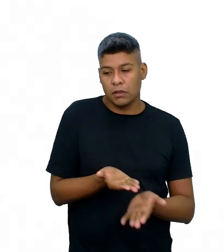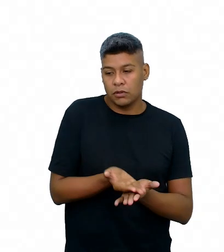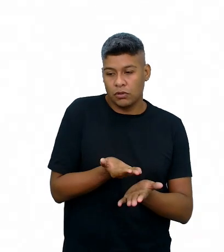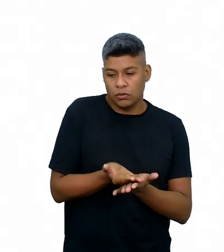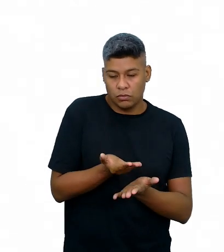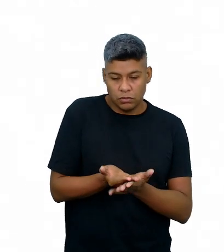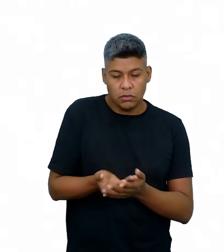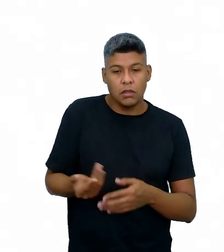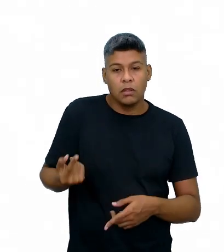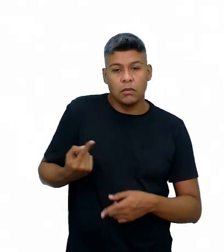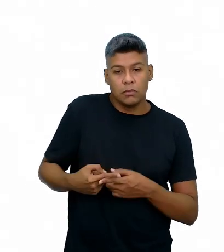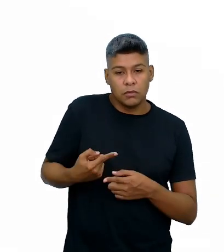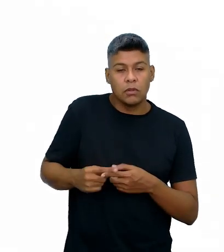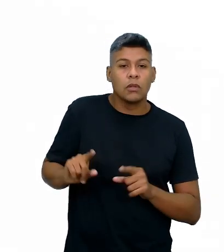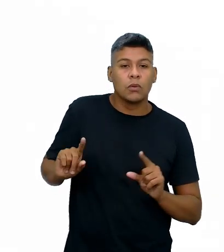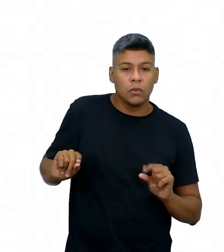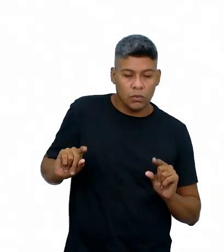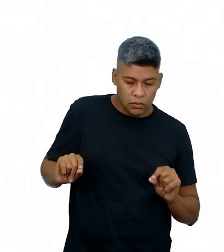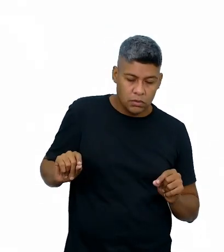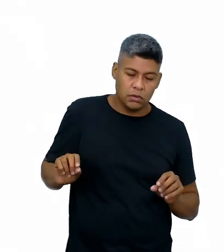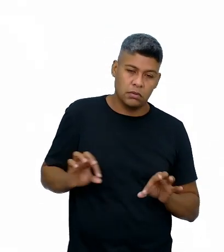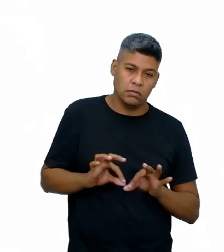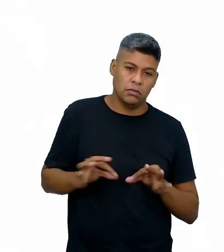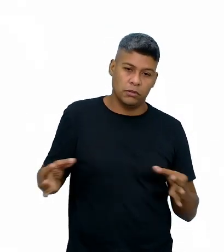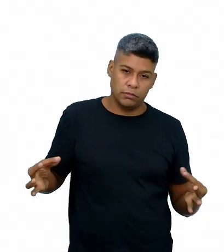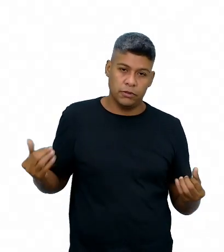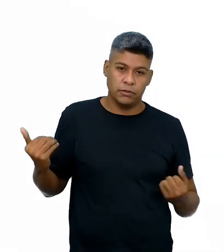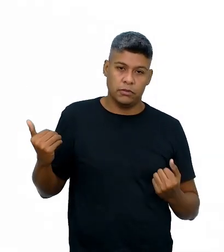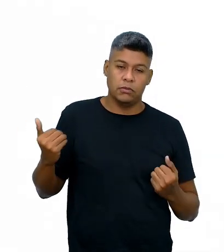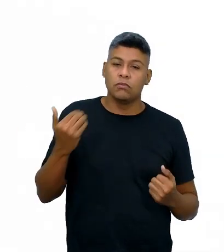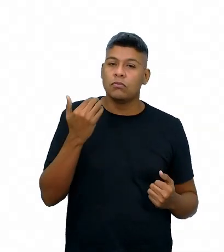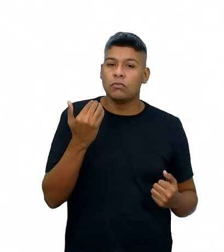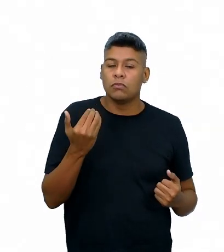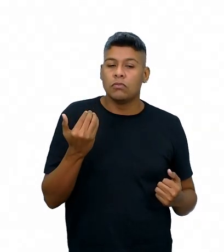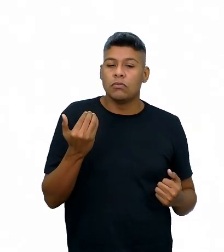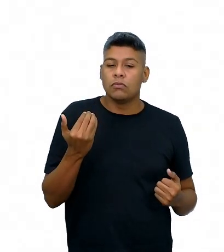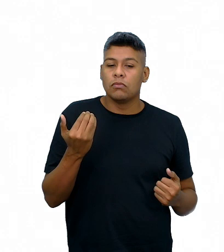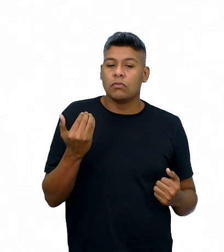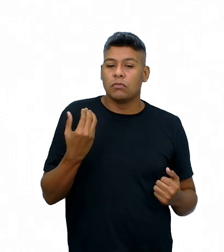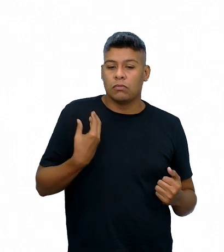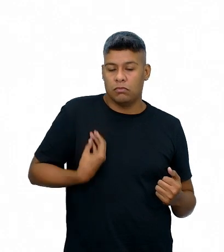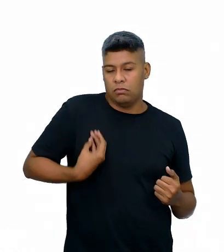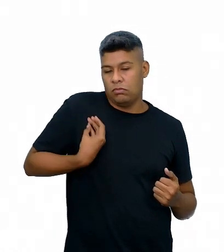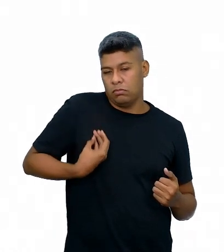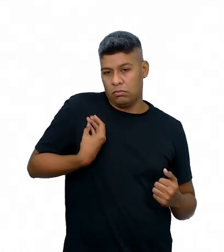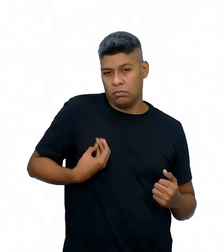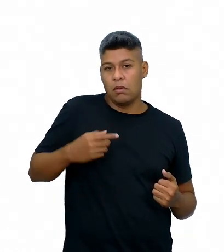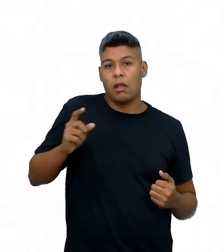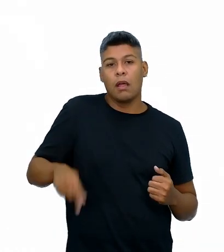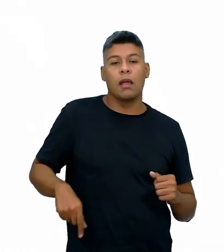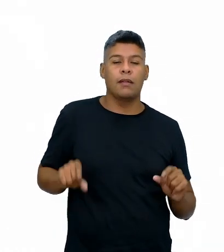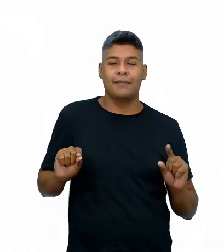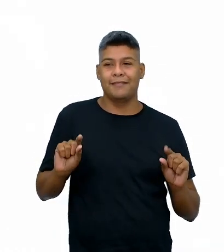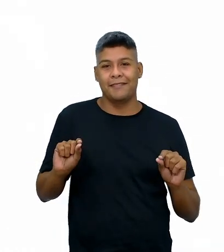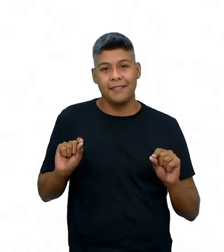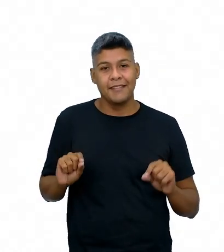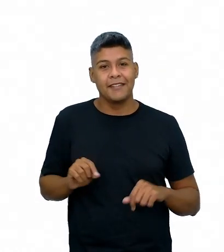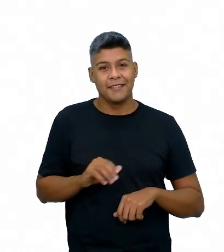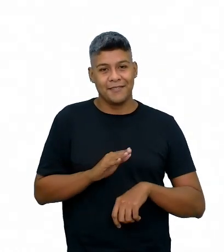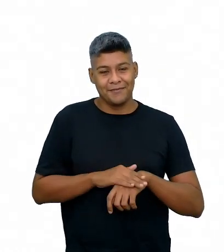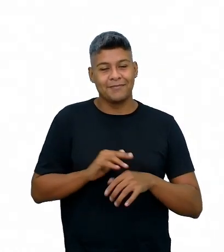nele, porque ele é muito cheio de significado em si, mas